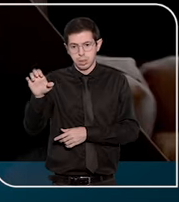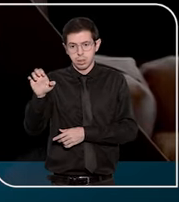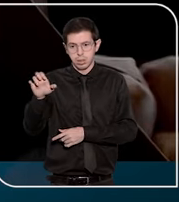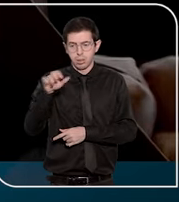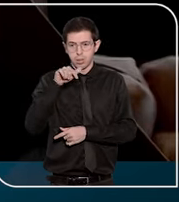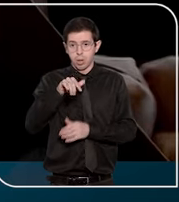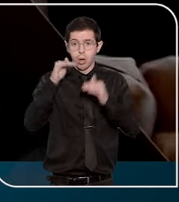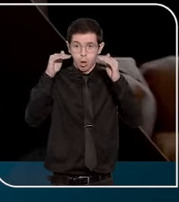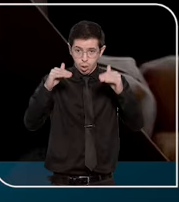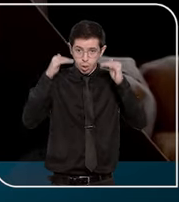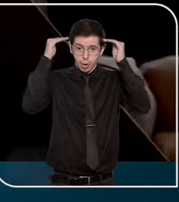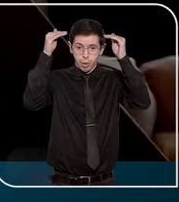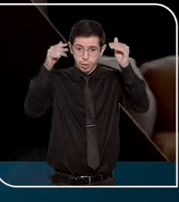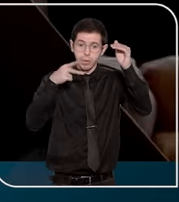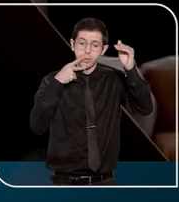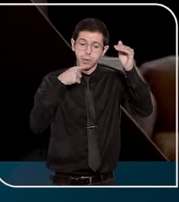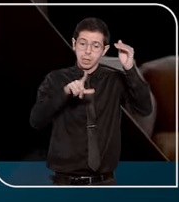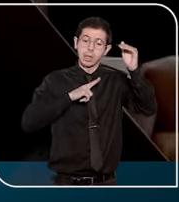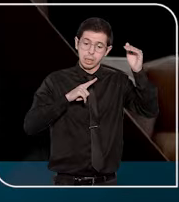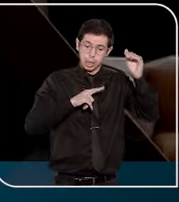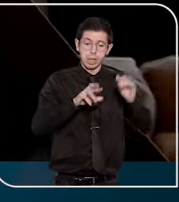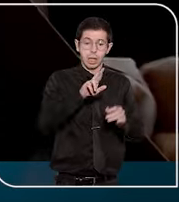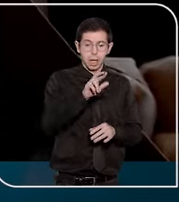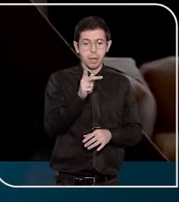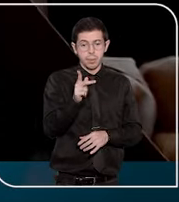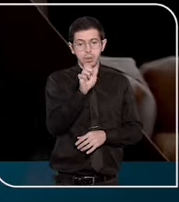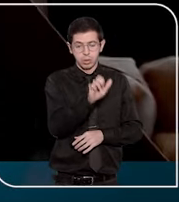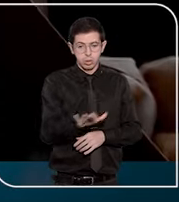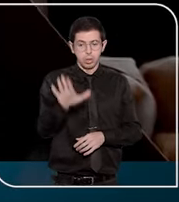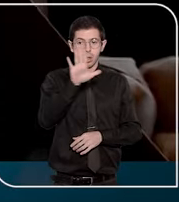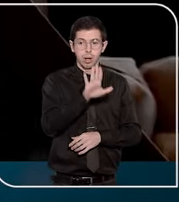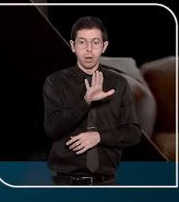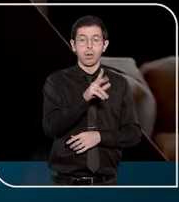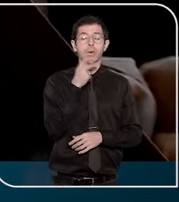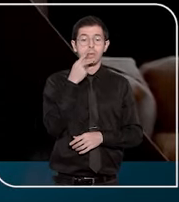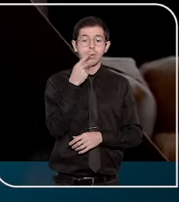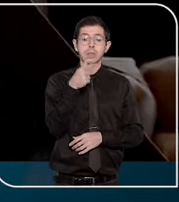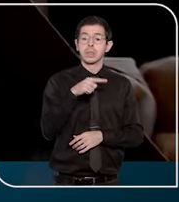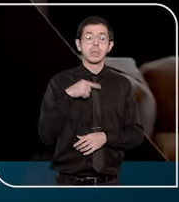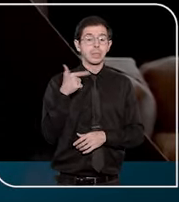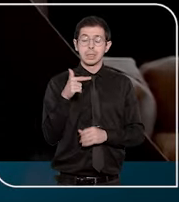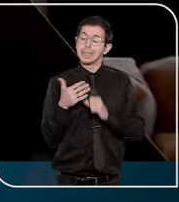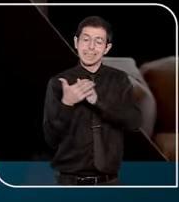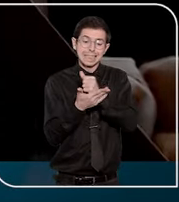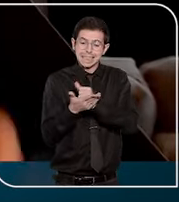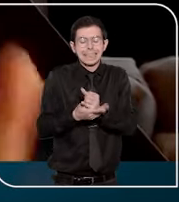considera que ela tem repercussão geral, diz que se não houver uma fundamentação